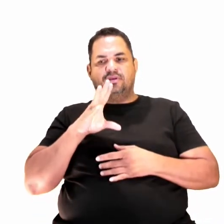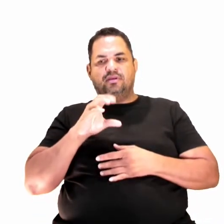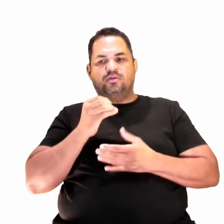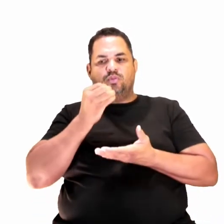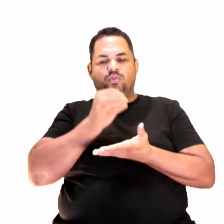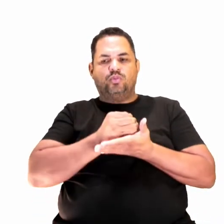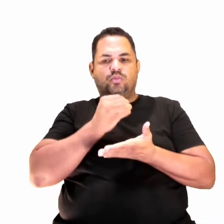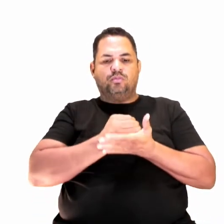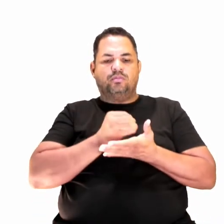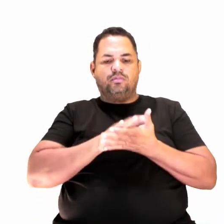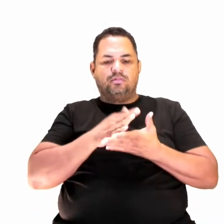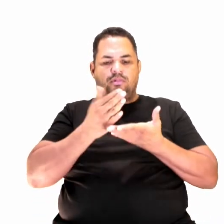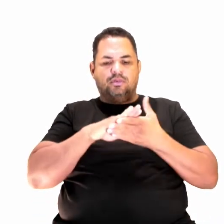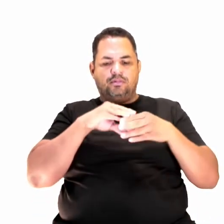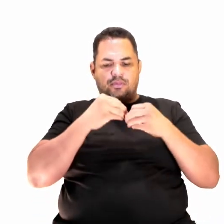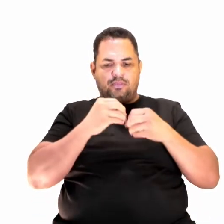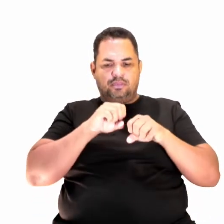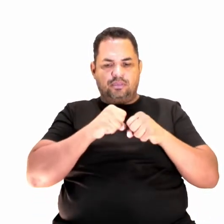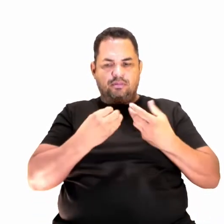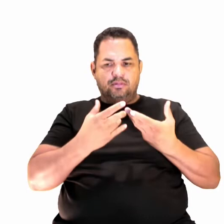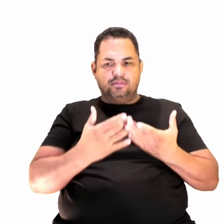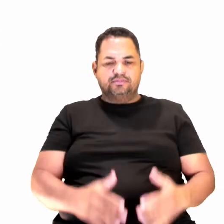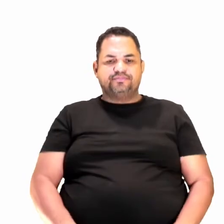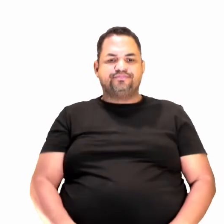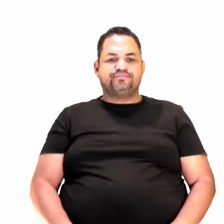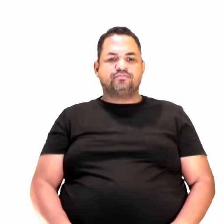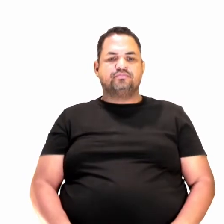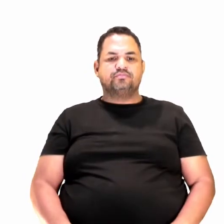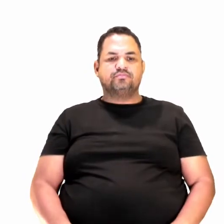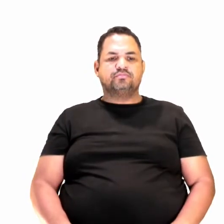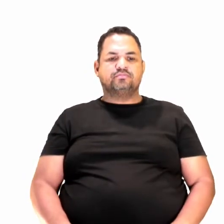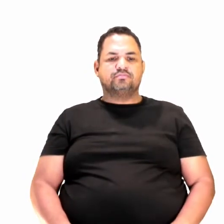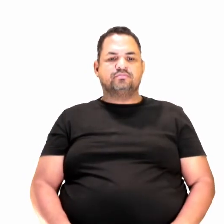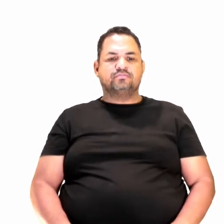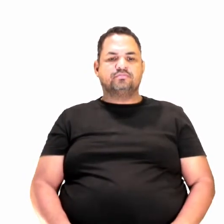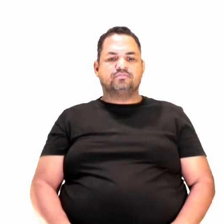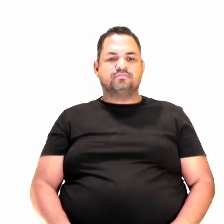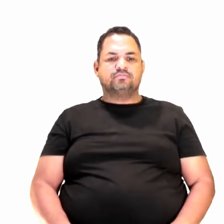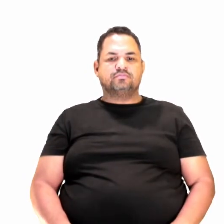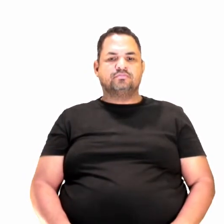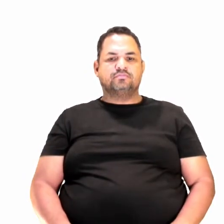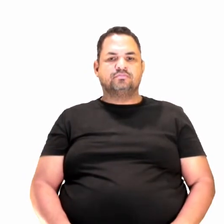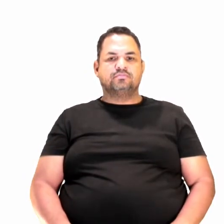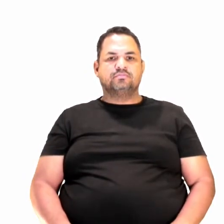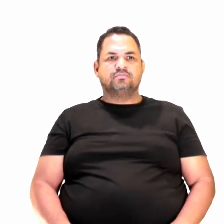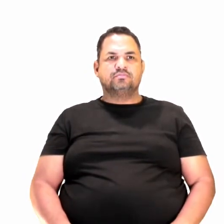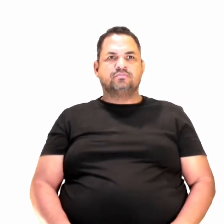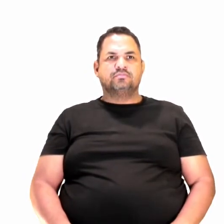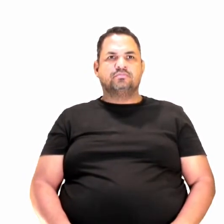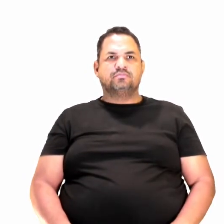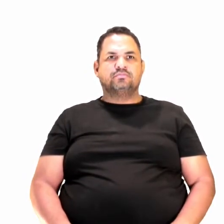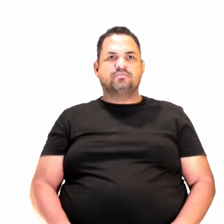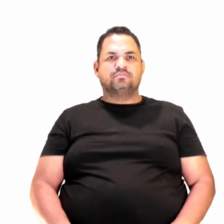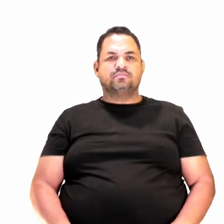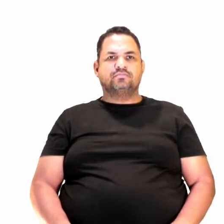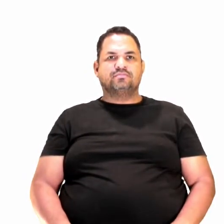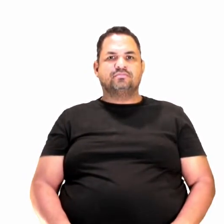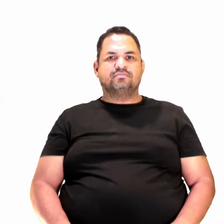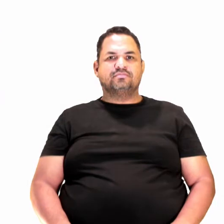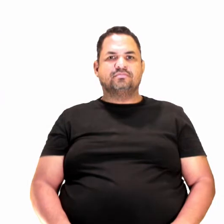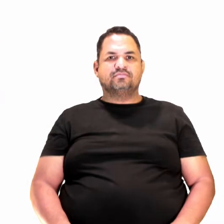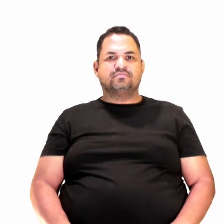liso. Ou wave, que é ondulado, certo? Engraçado que a palavra wave também